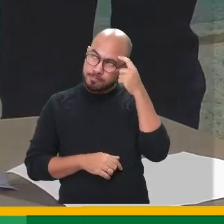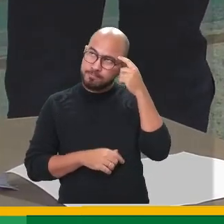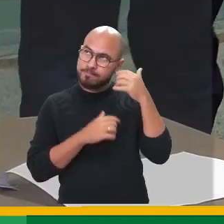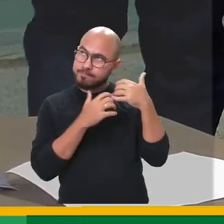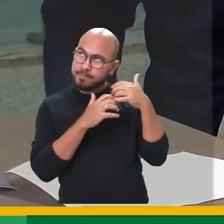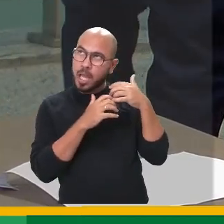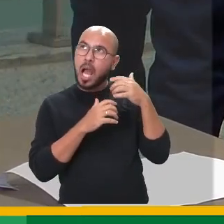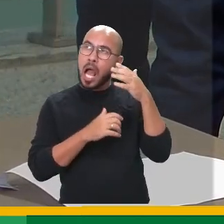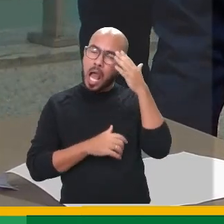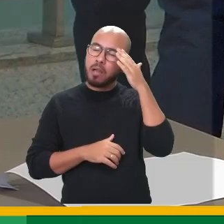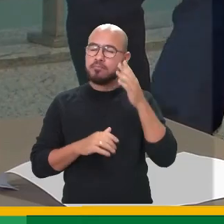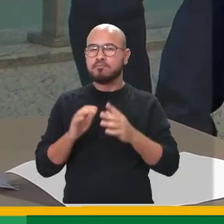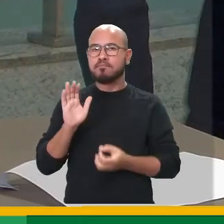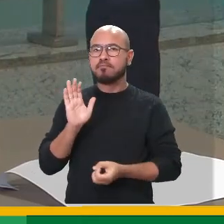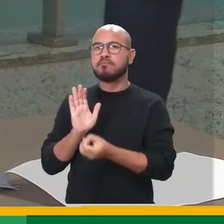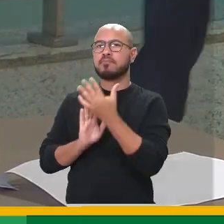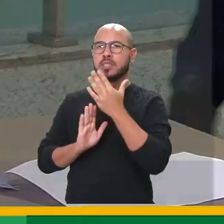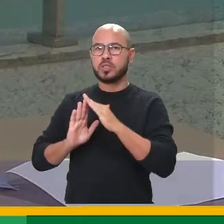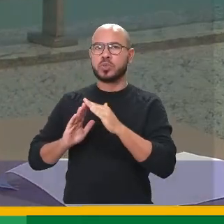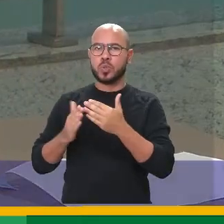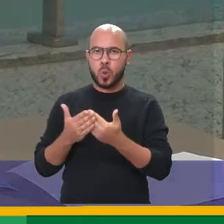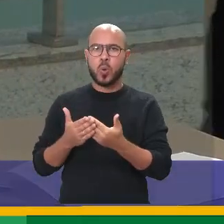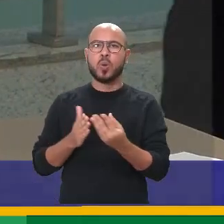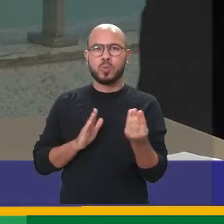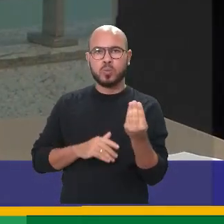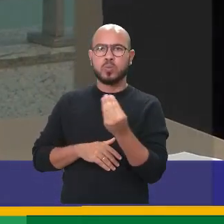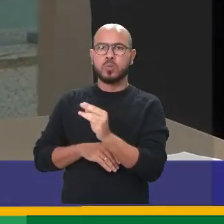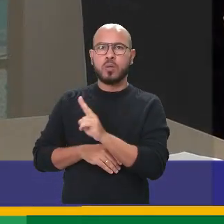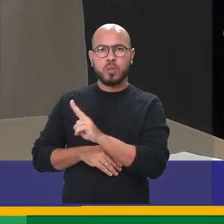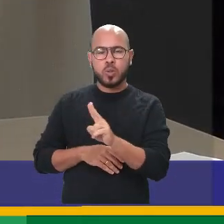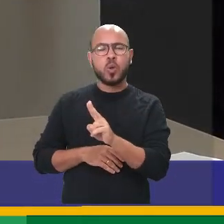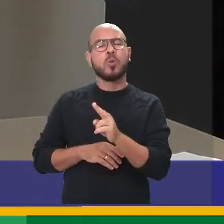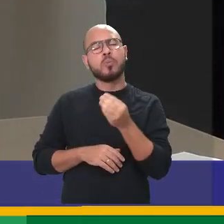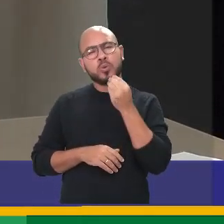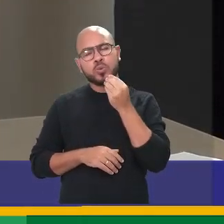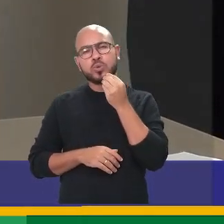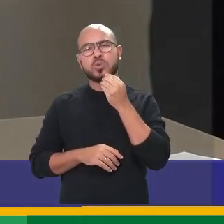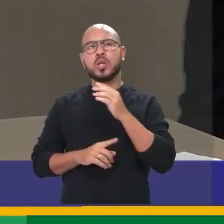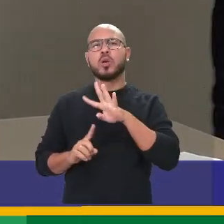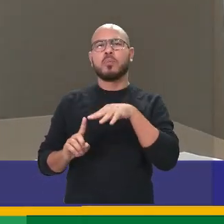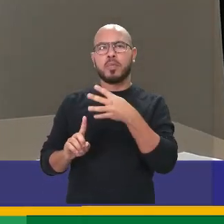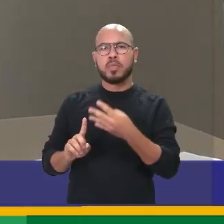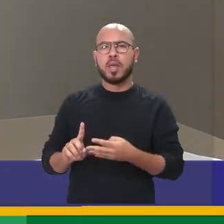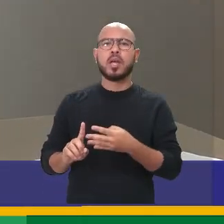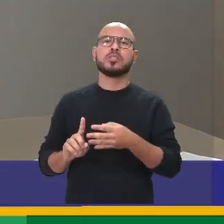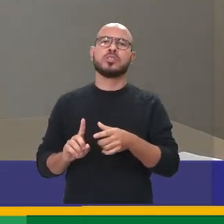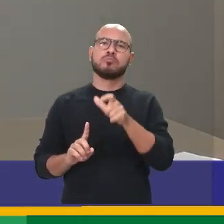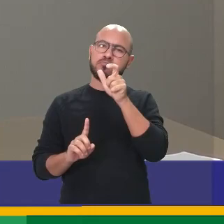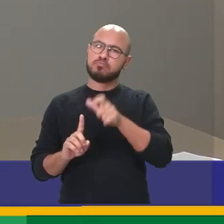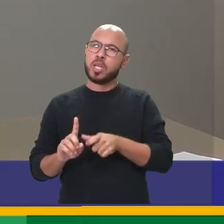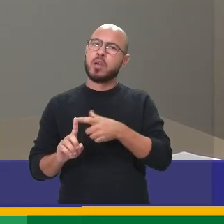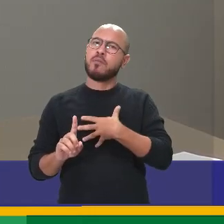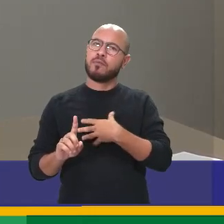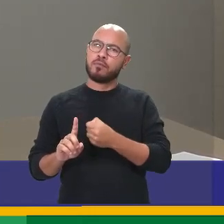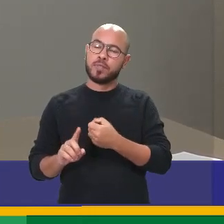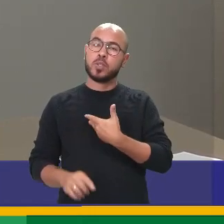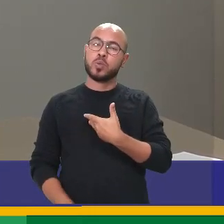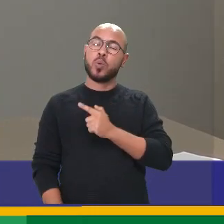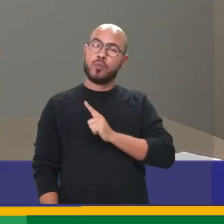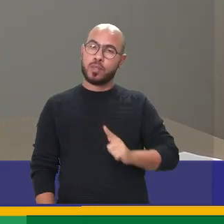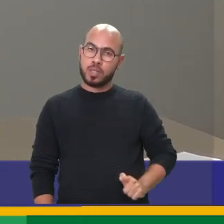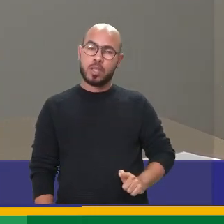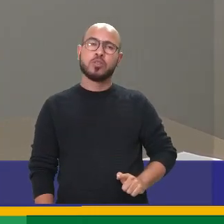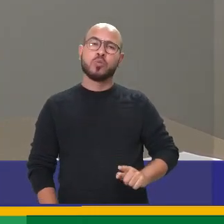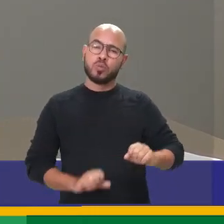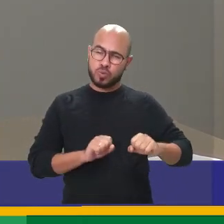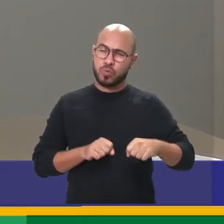vivendo intensamente viu uma oportunidade de fazer uma homenagem a um governador que dedica muito a educação e nesse